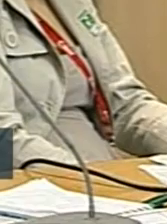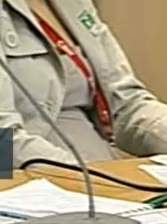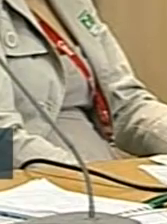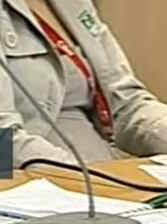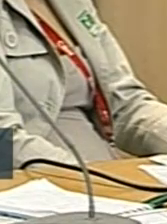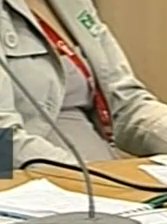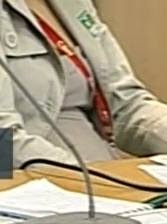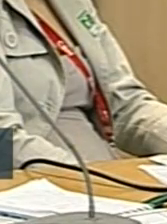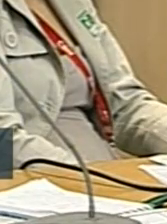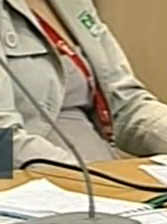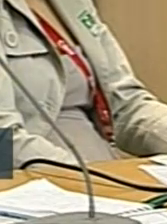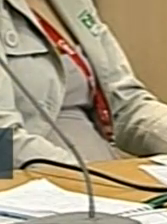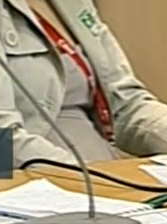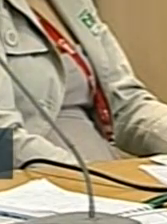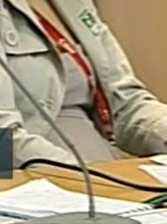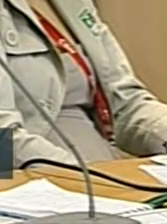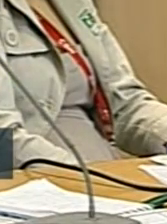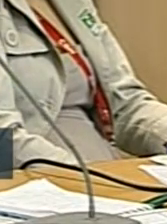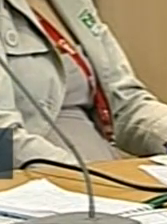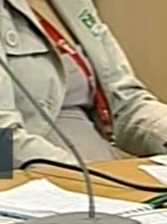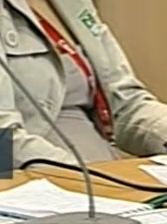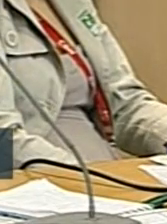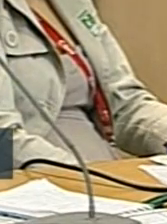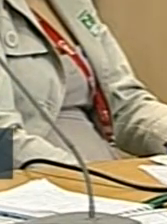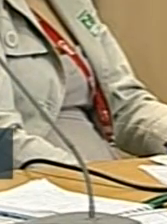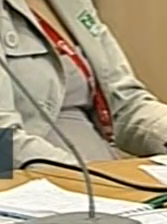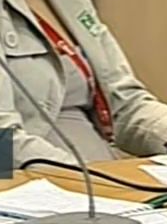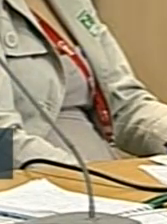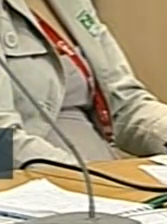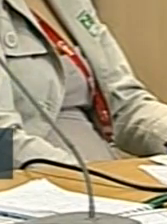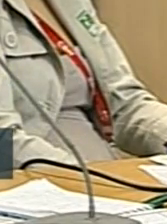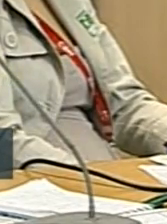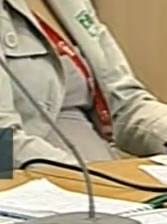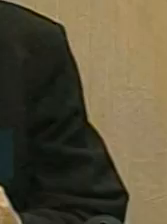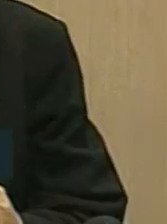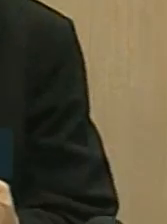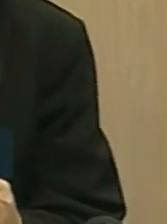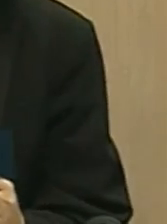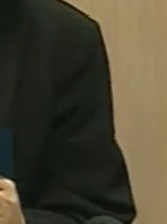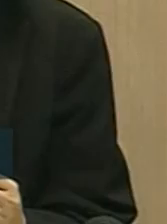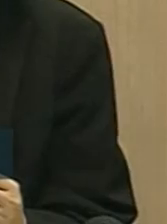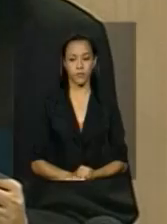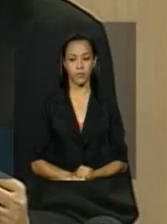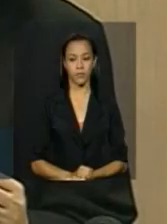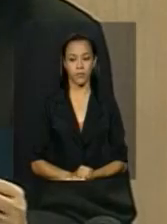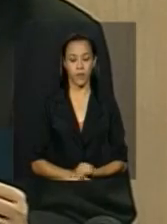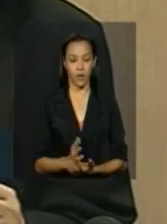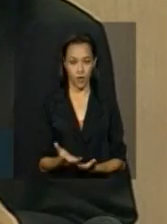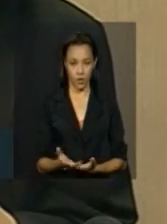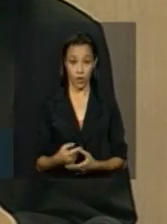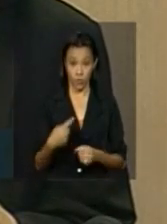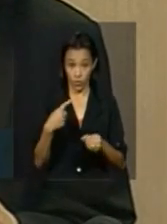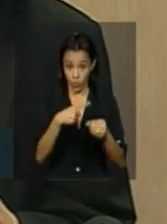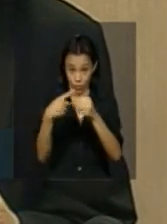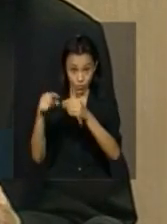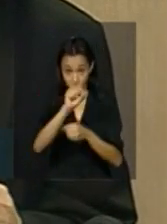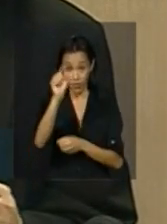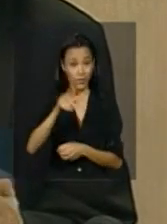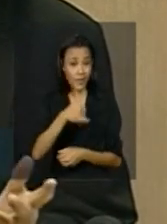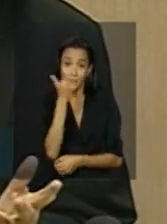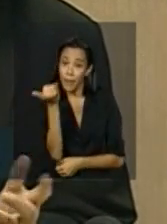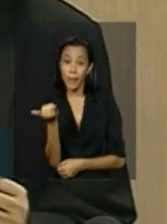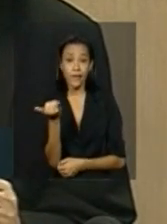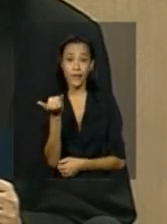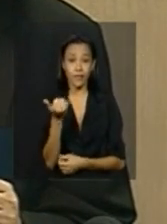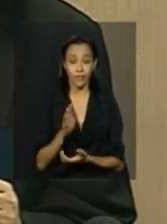de ser um ano eleitoral não atrapalhou a entrega desses planos porque não por quê não entrega gente veja bem o município pode tá fazendo independente do